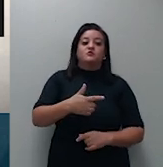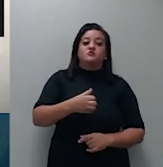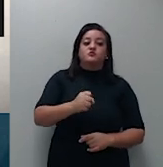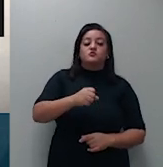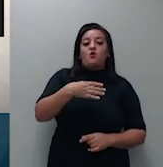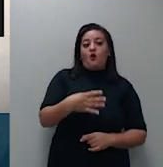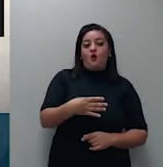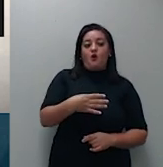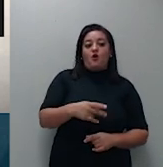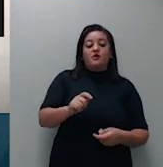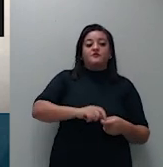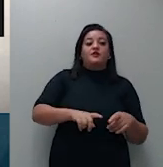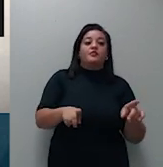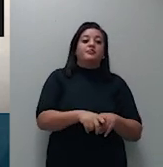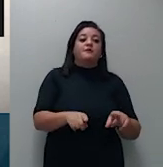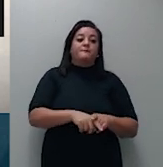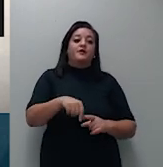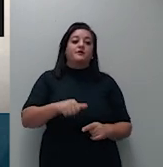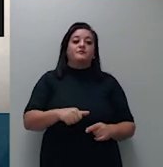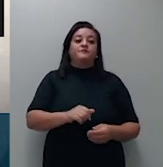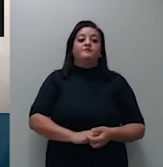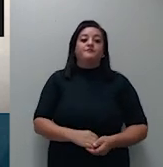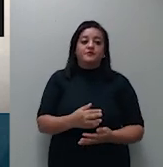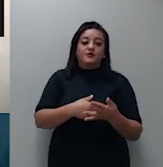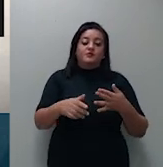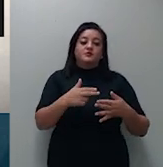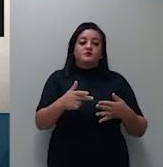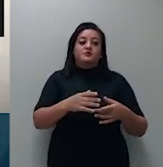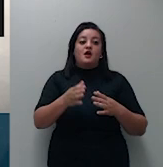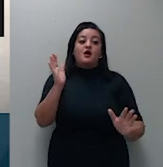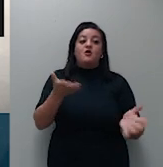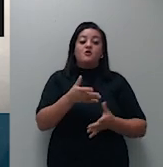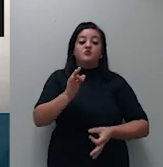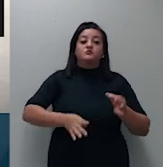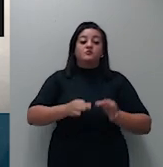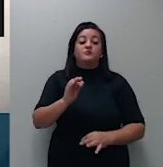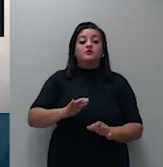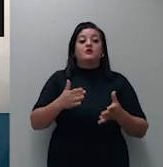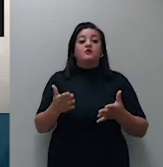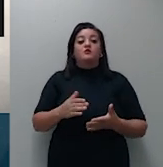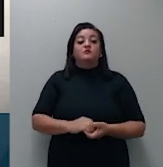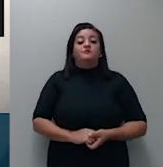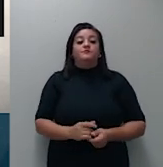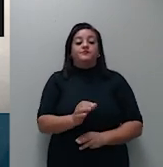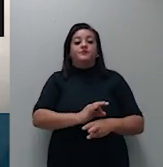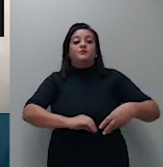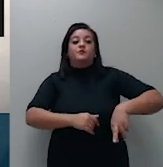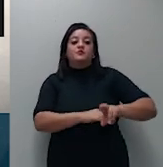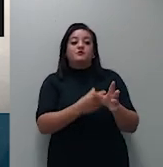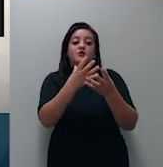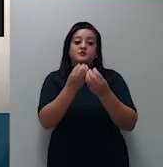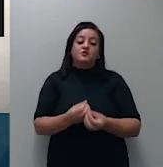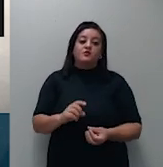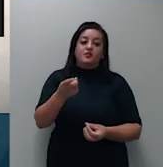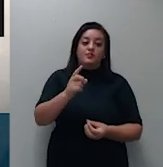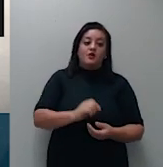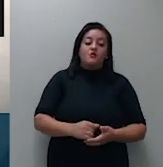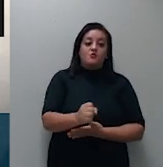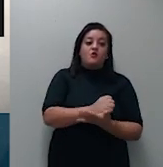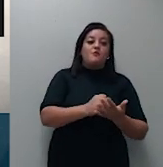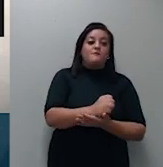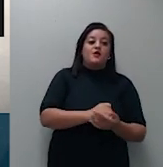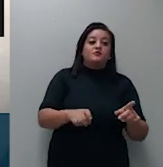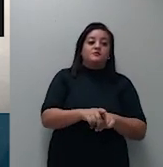284 foi interposto o presente agravo interno ora em julgamento ao qual o relator negou provimento